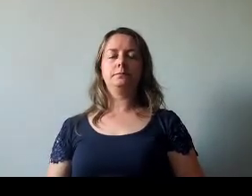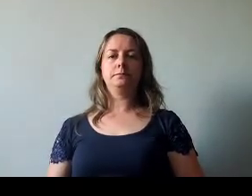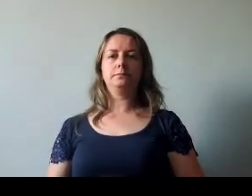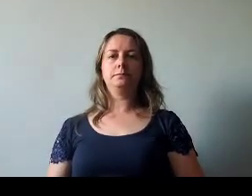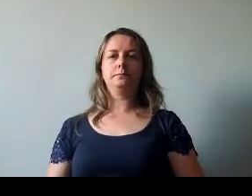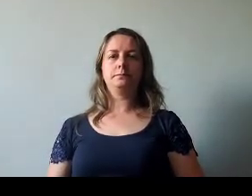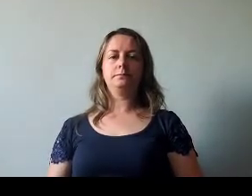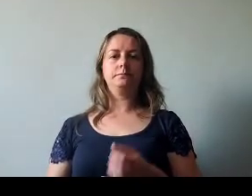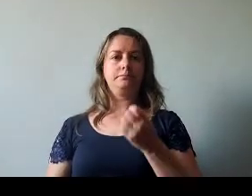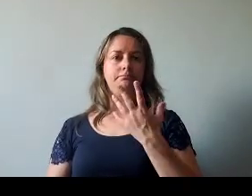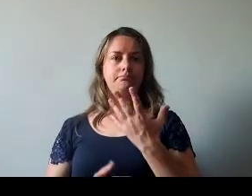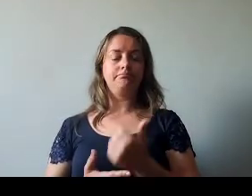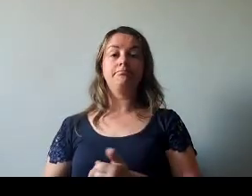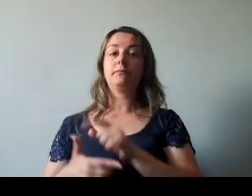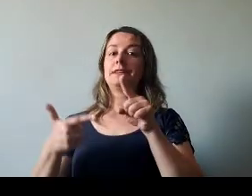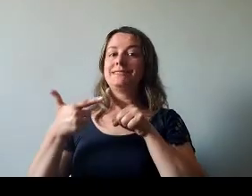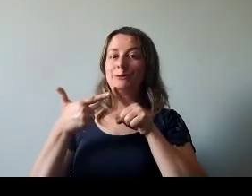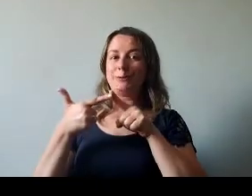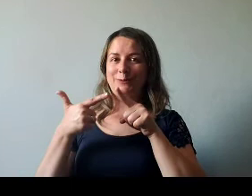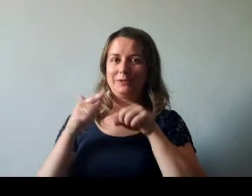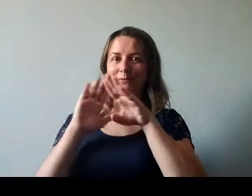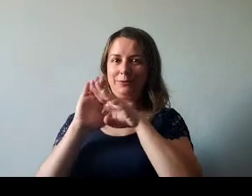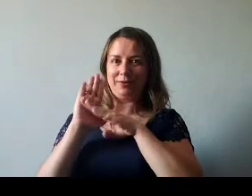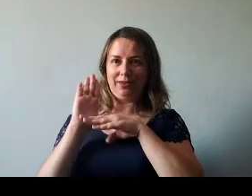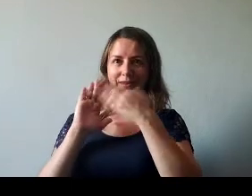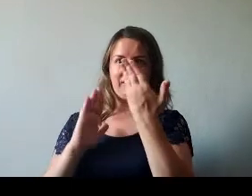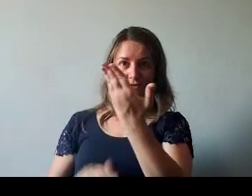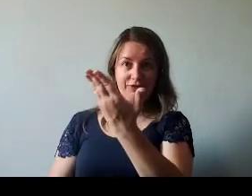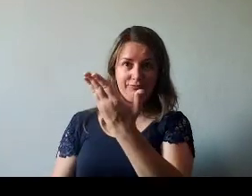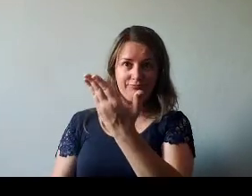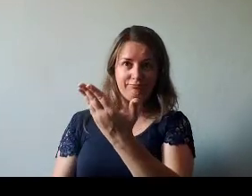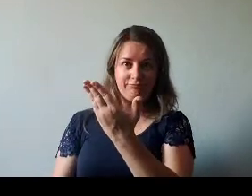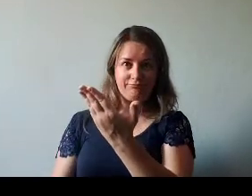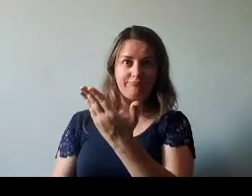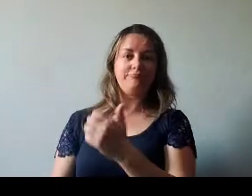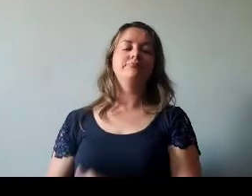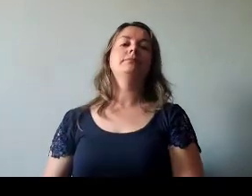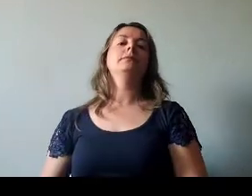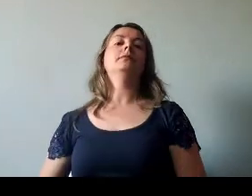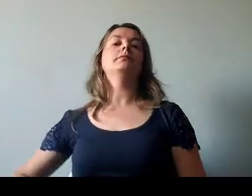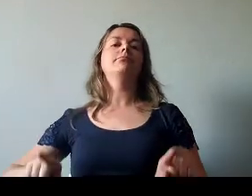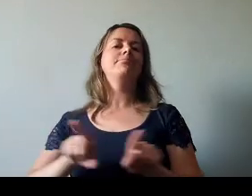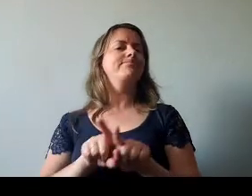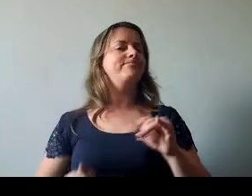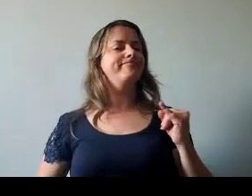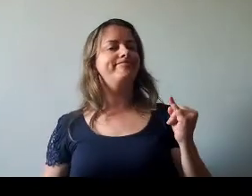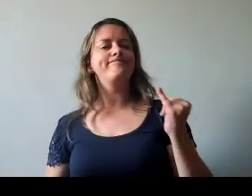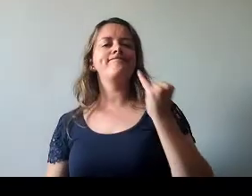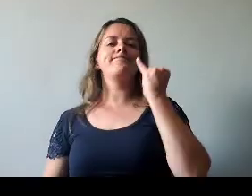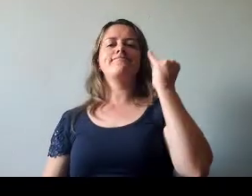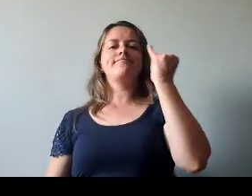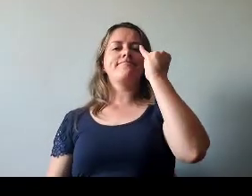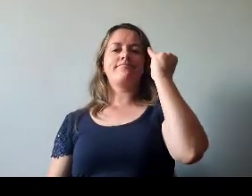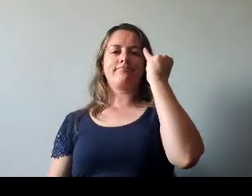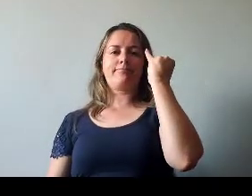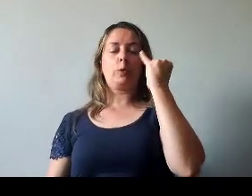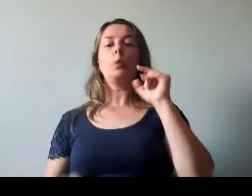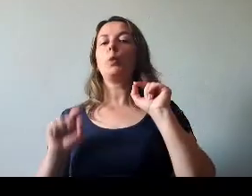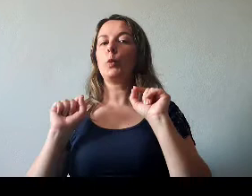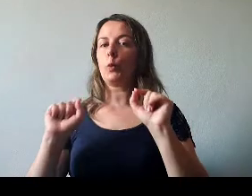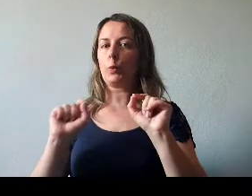Bom, segunda propriedade do nosso gráfico, também é uma propriedade muito importante, é a propriedade